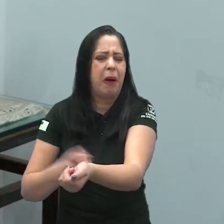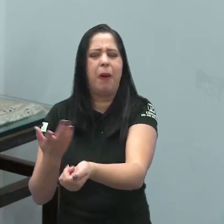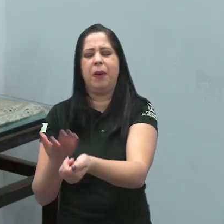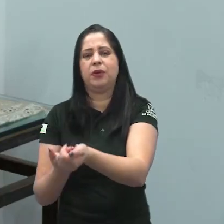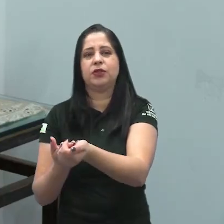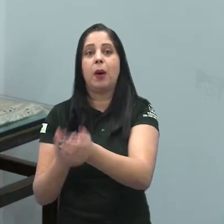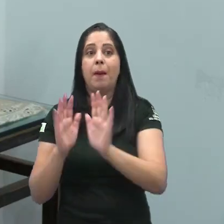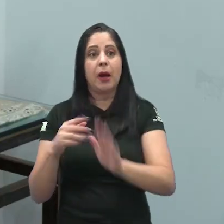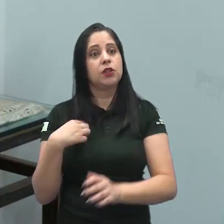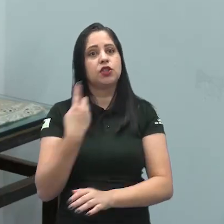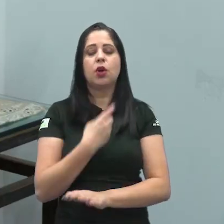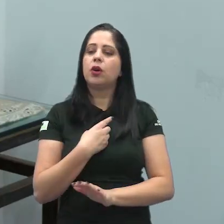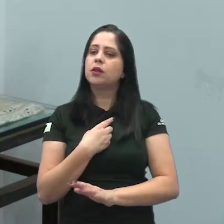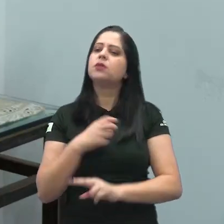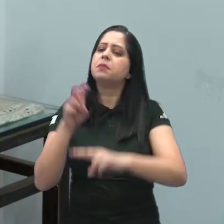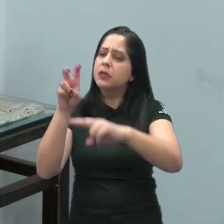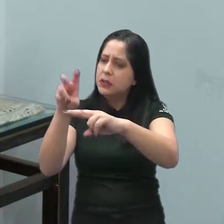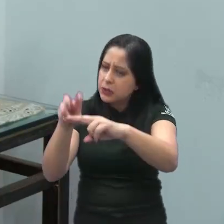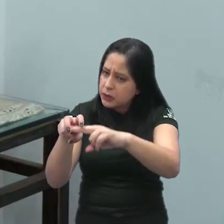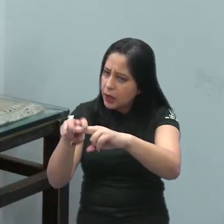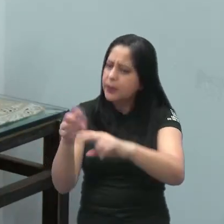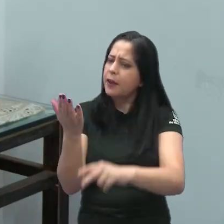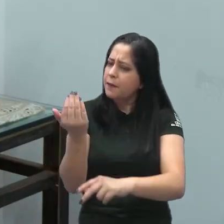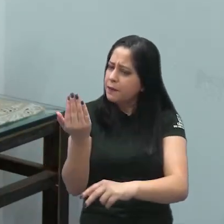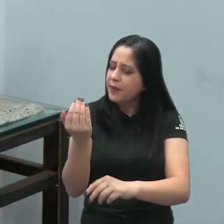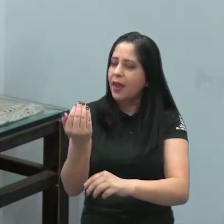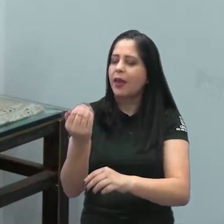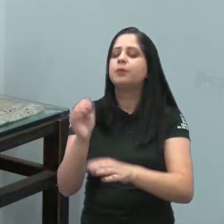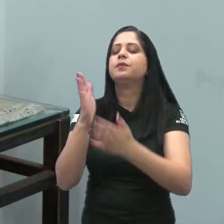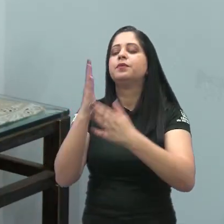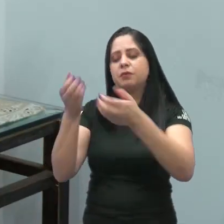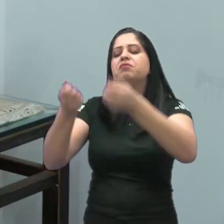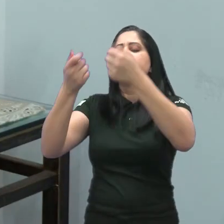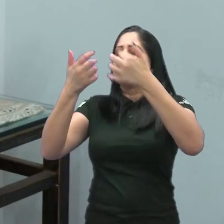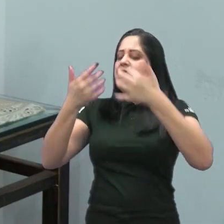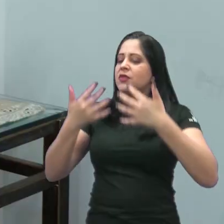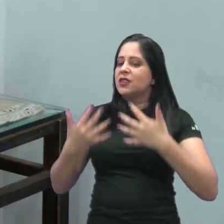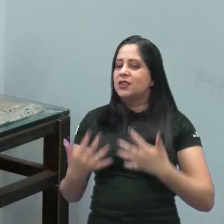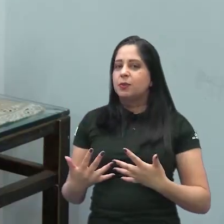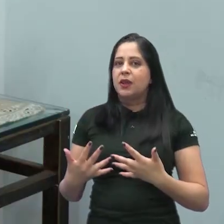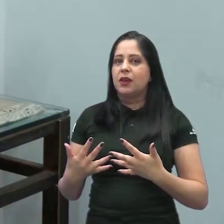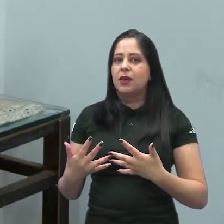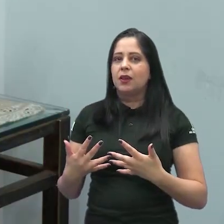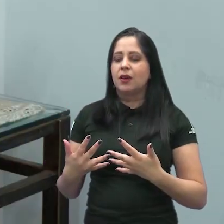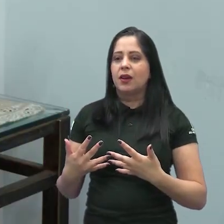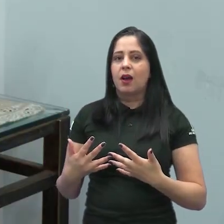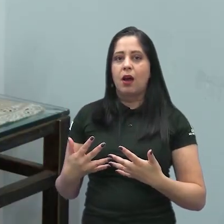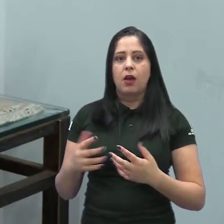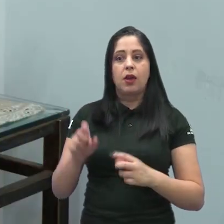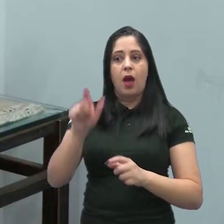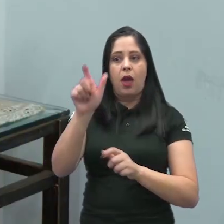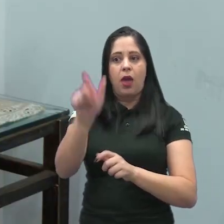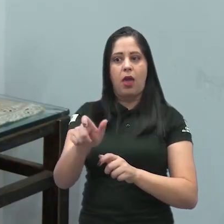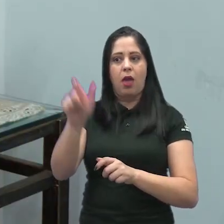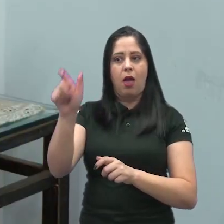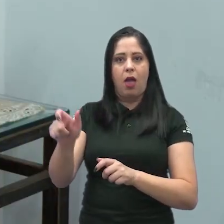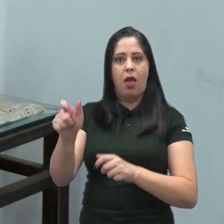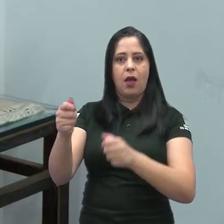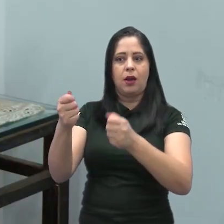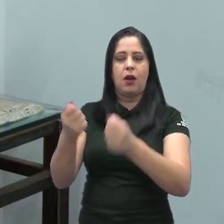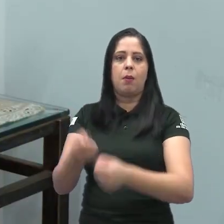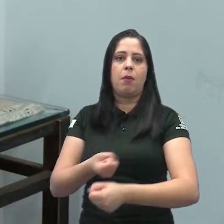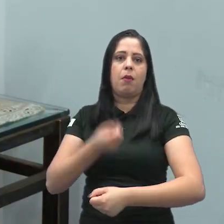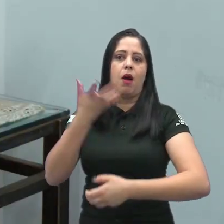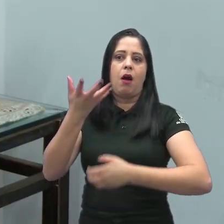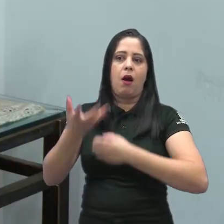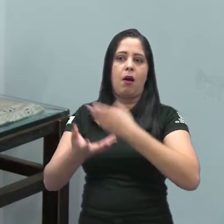e a gente fala, senta aqui, eu vou te ouvir. E só o fato de sentar e desabafar ali,